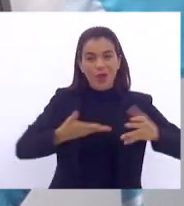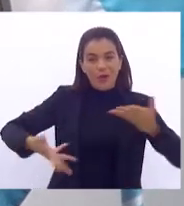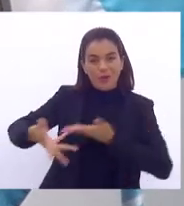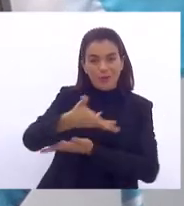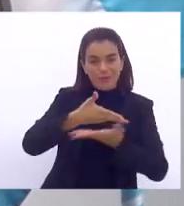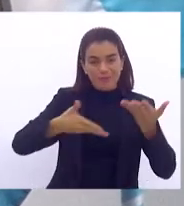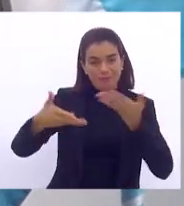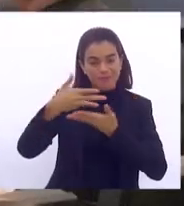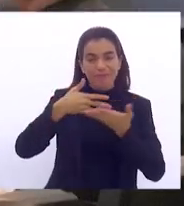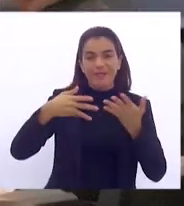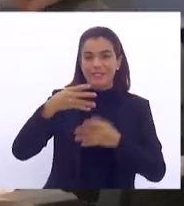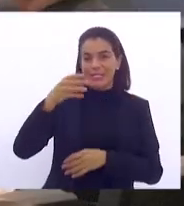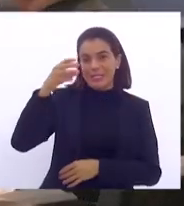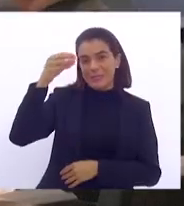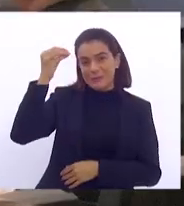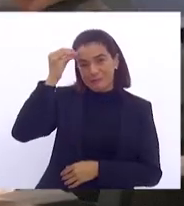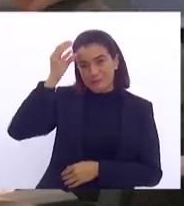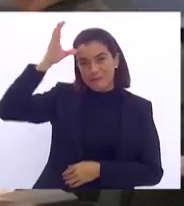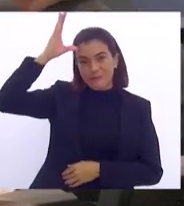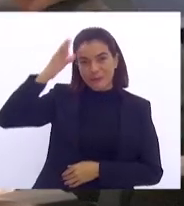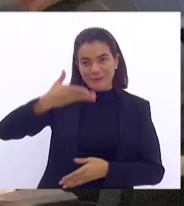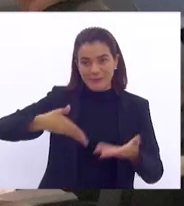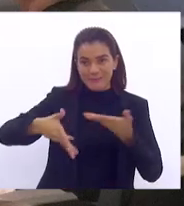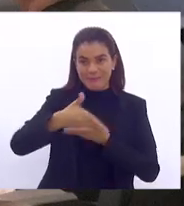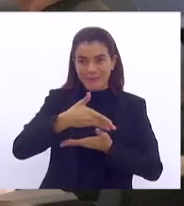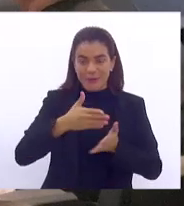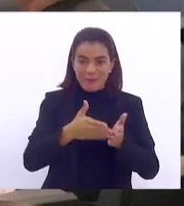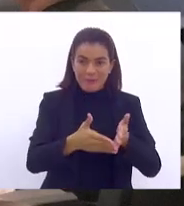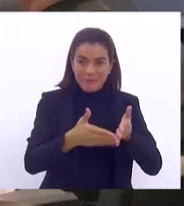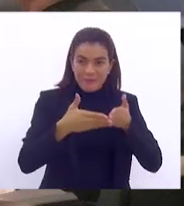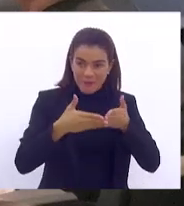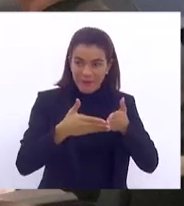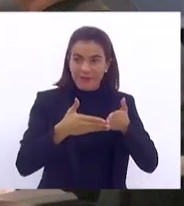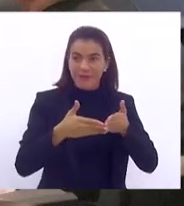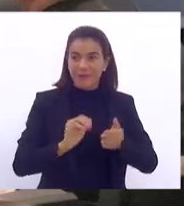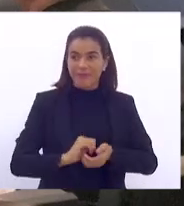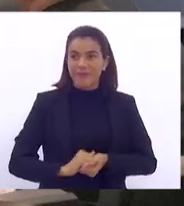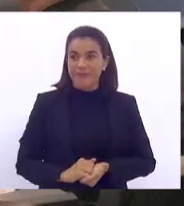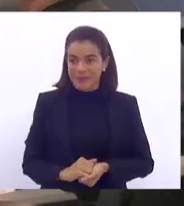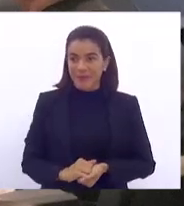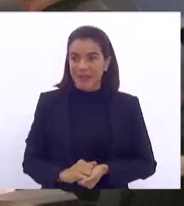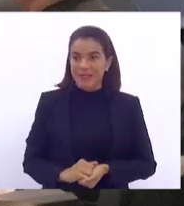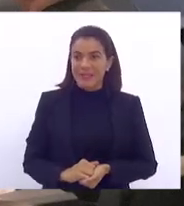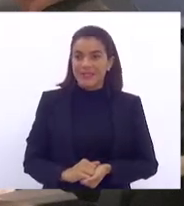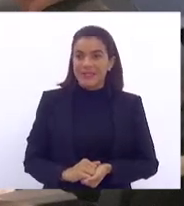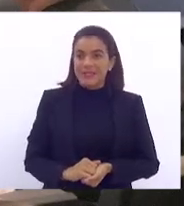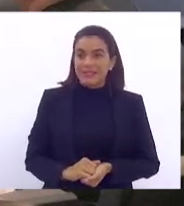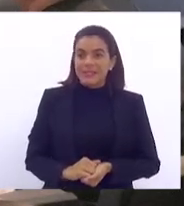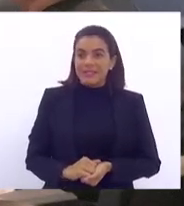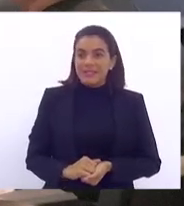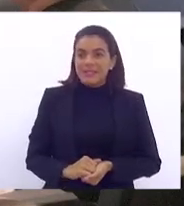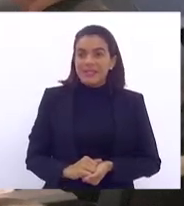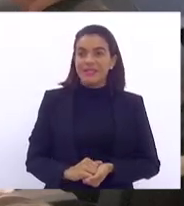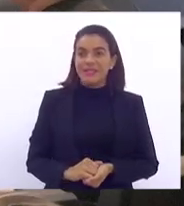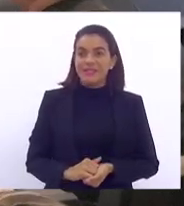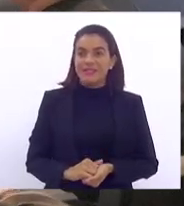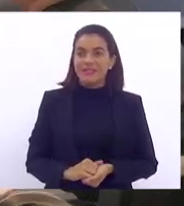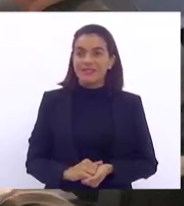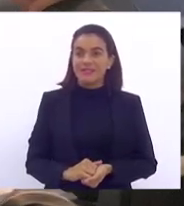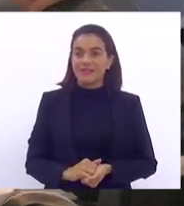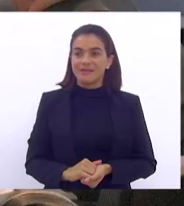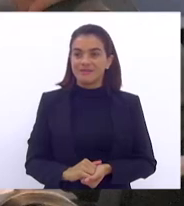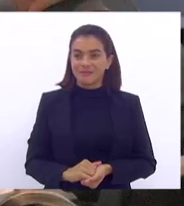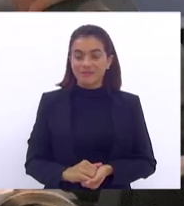tempo para dividir conosco sem maiores delongas por favor com a palavra bom